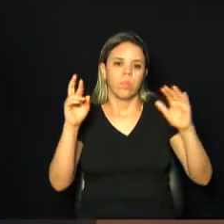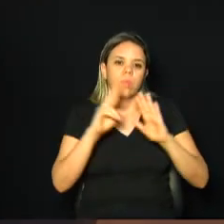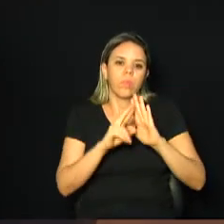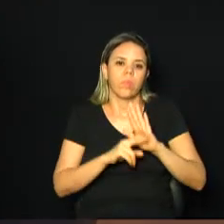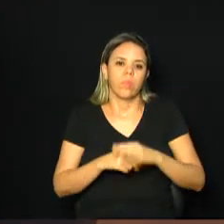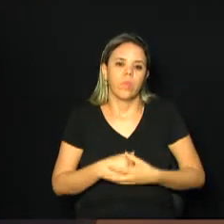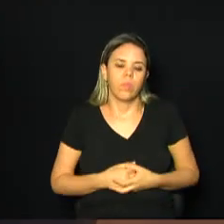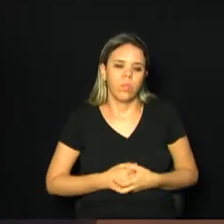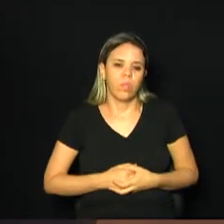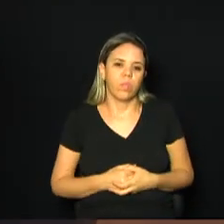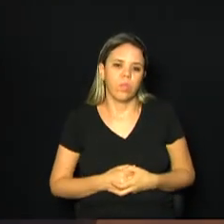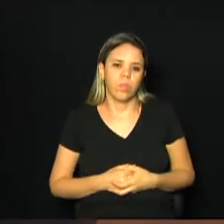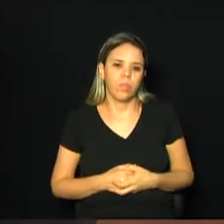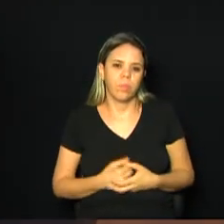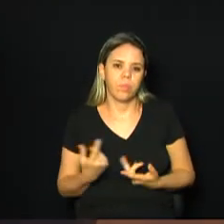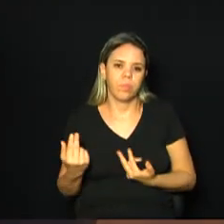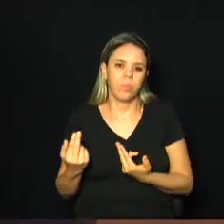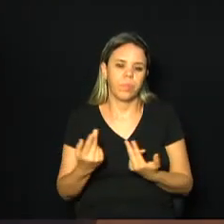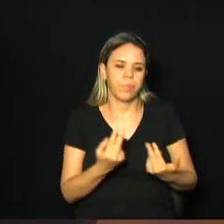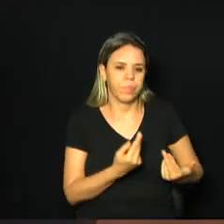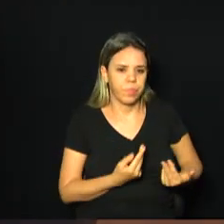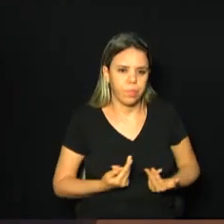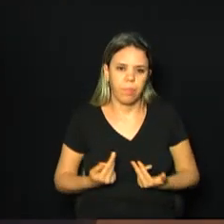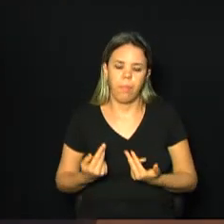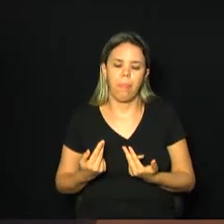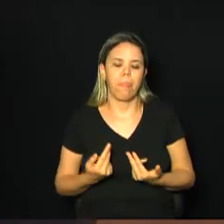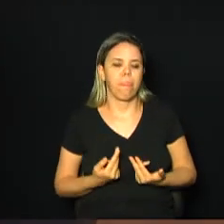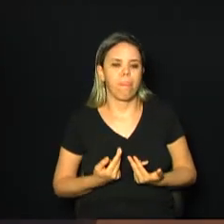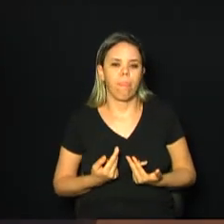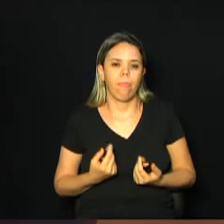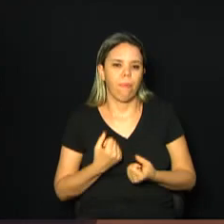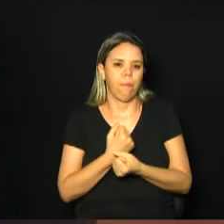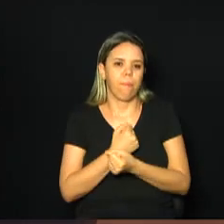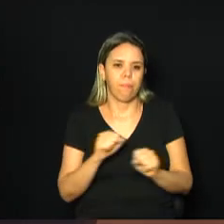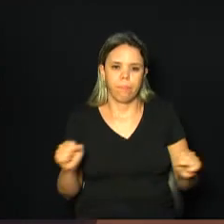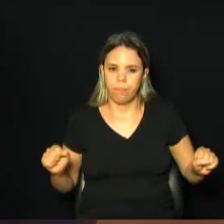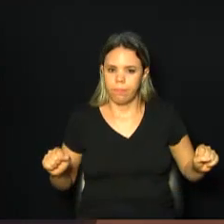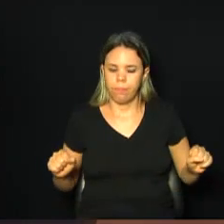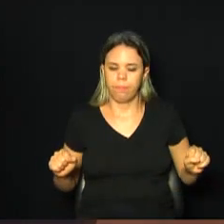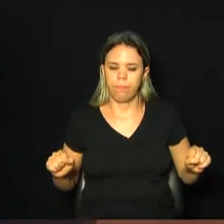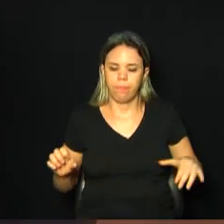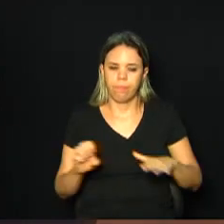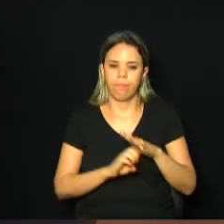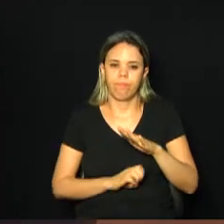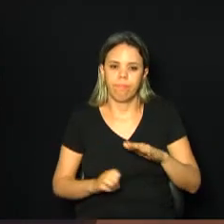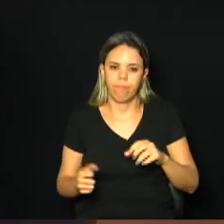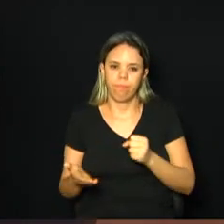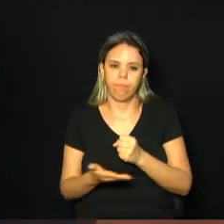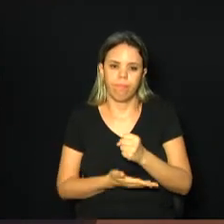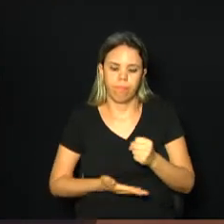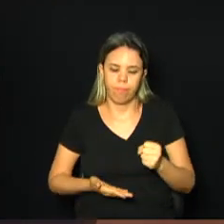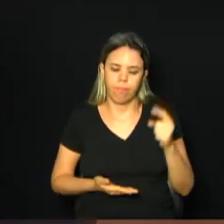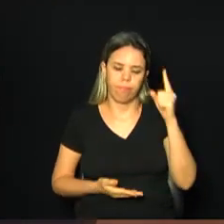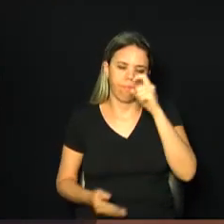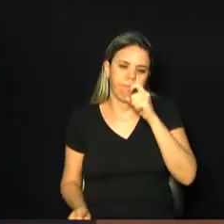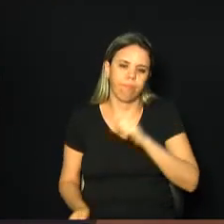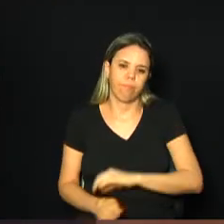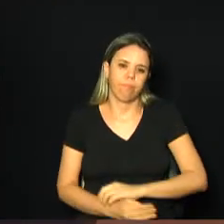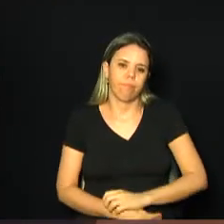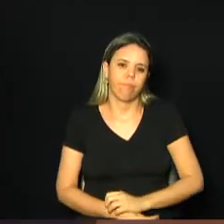regras como essas que são praticamente impossíveis para as pequenas empresas, né? É muito complicado.